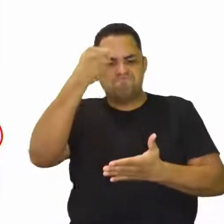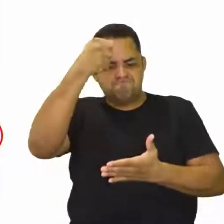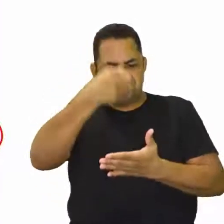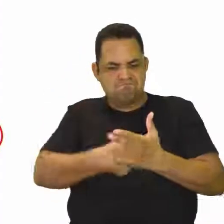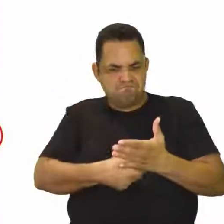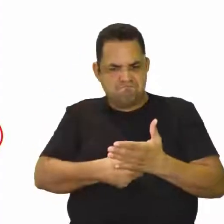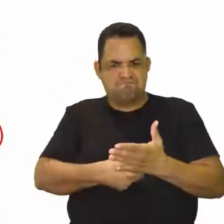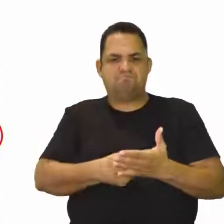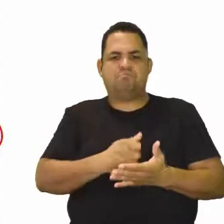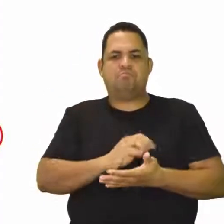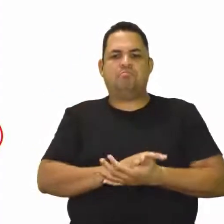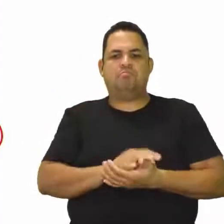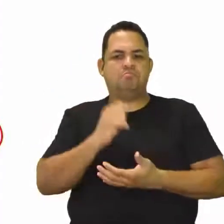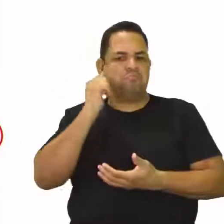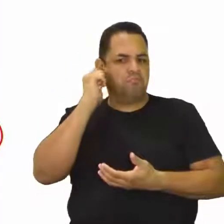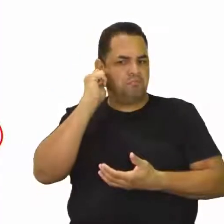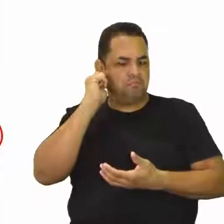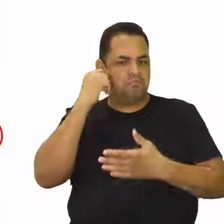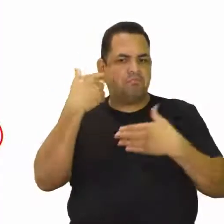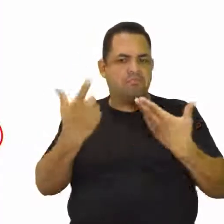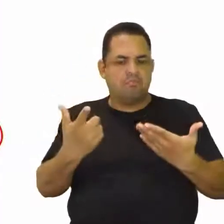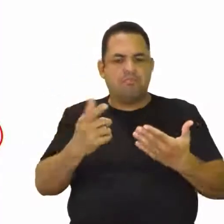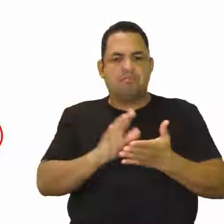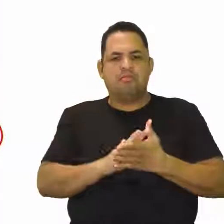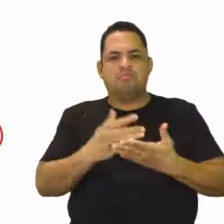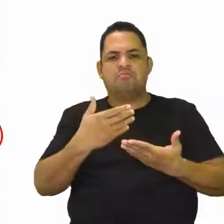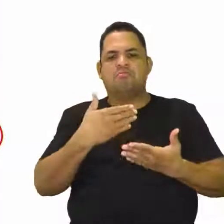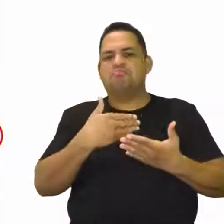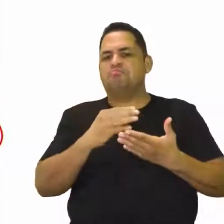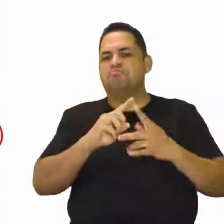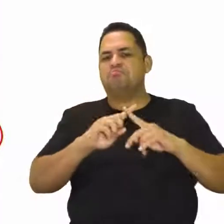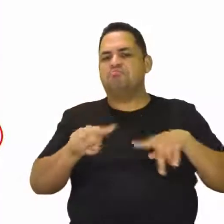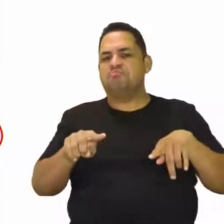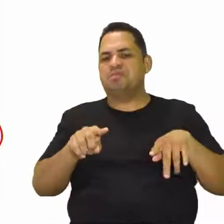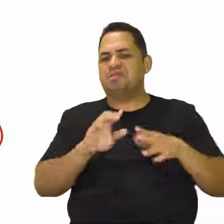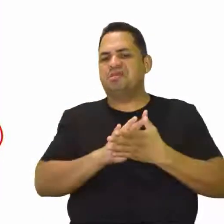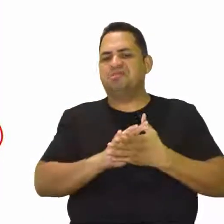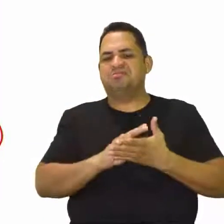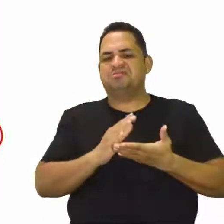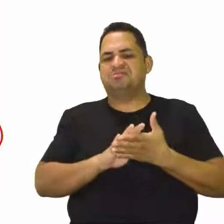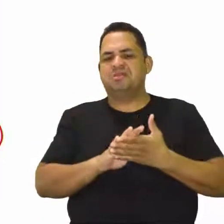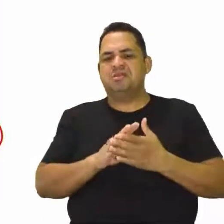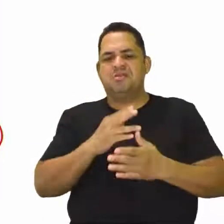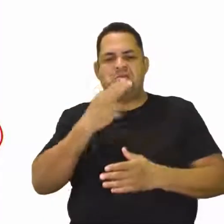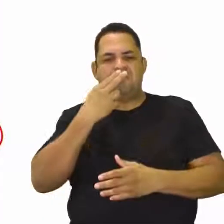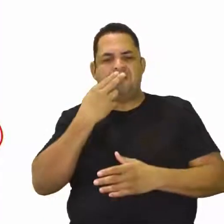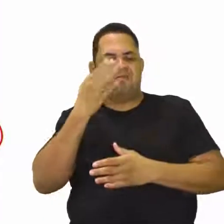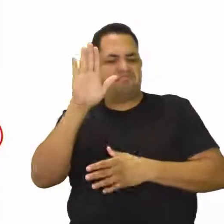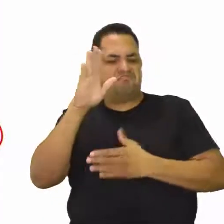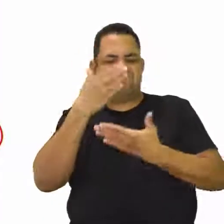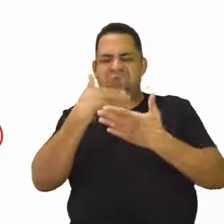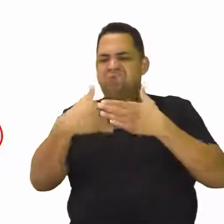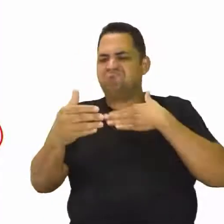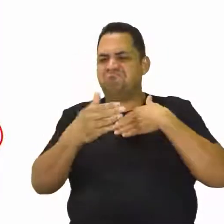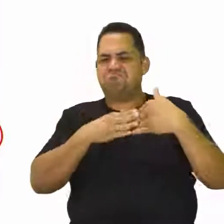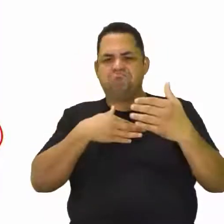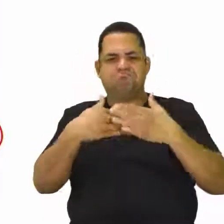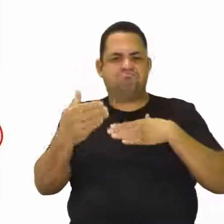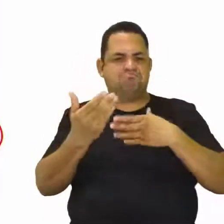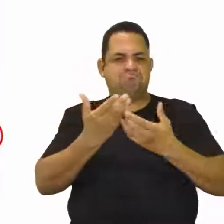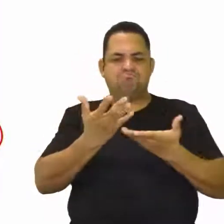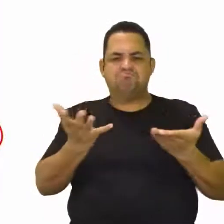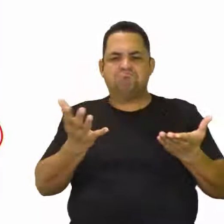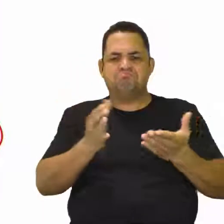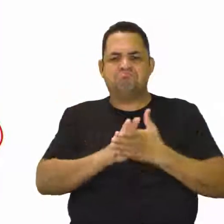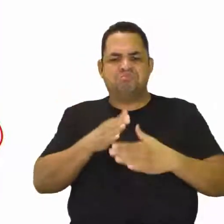de orelha. Mas os alemães não estão nem aí. Hitler não vai dar ouvido, quer nem saber. Ele